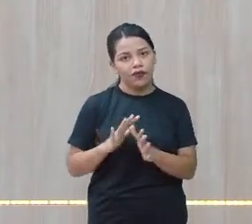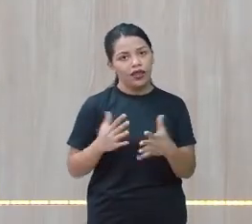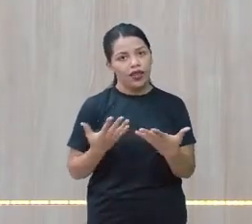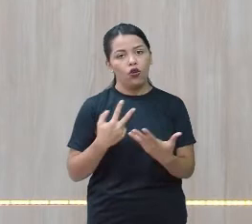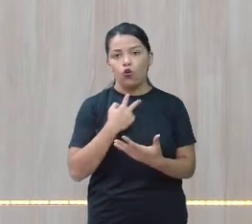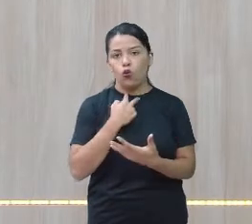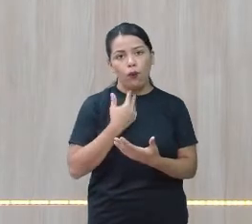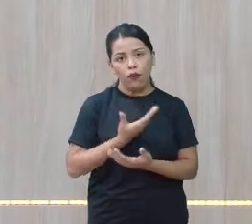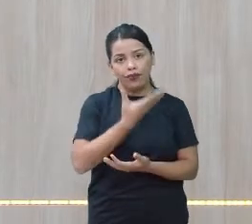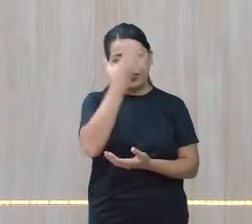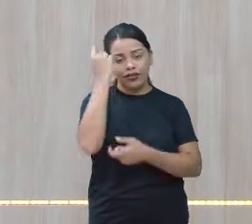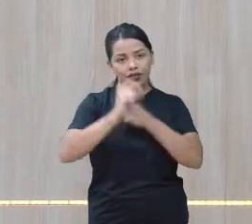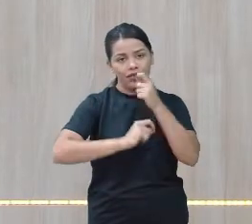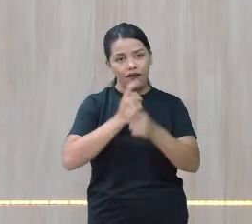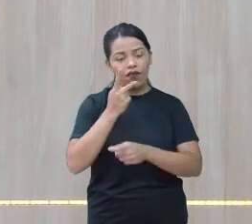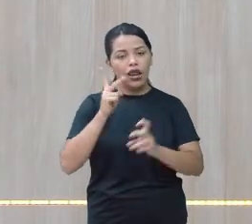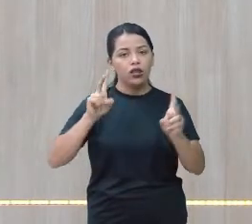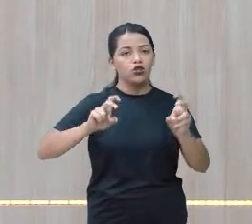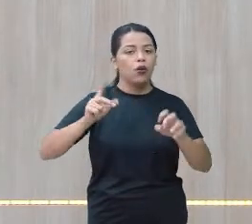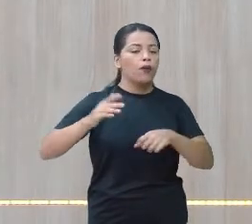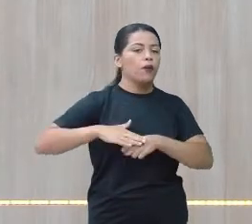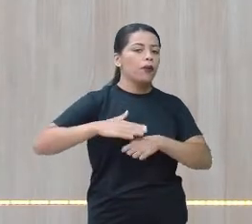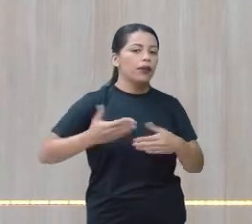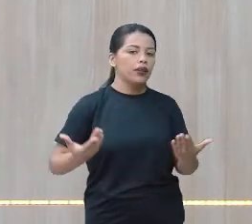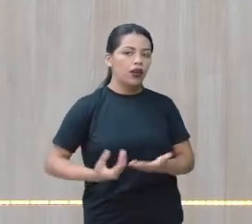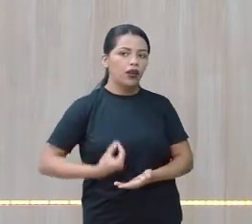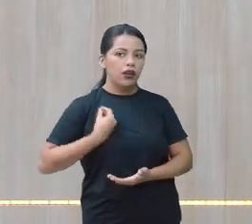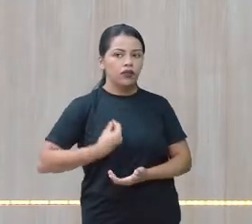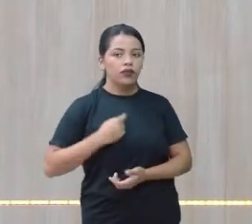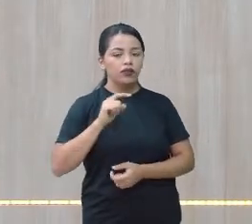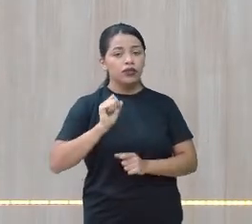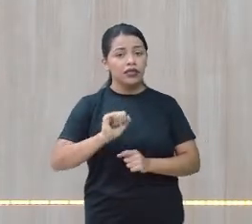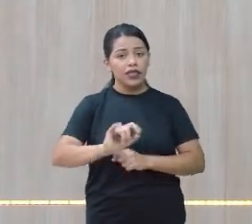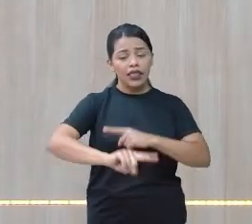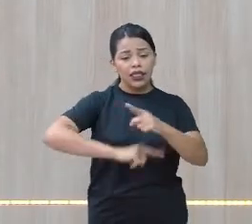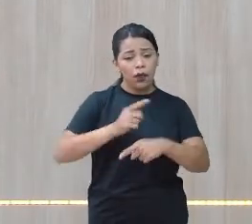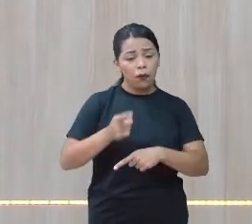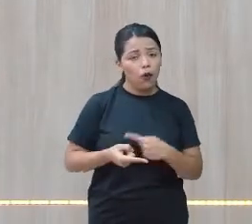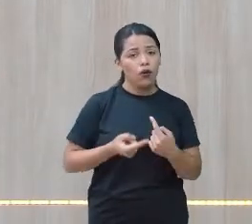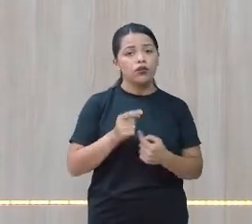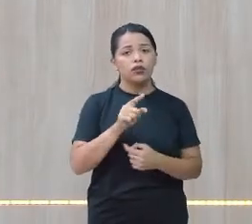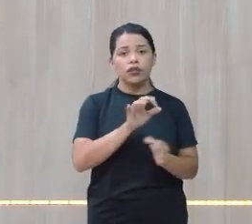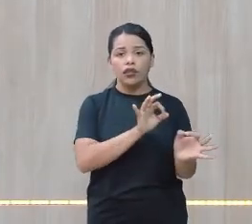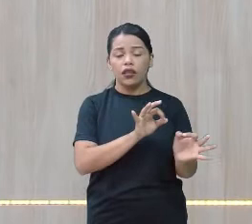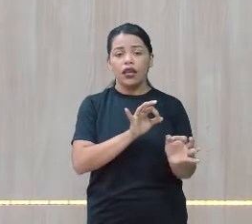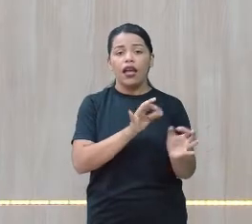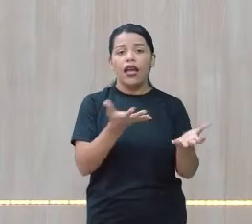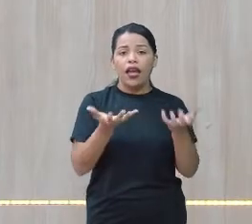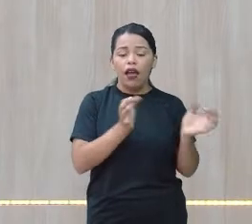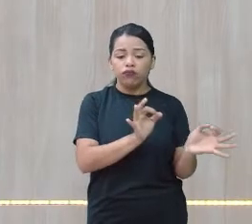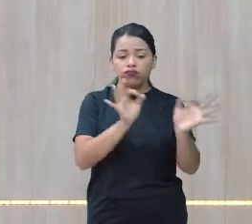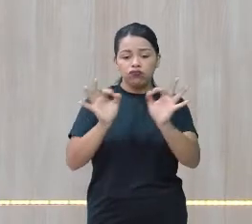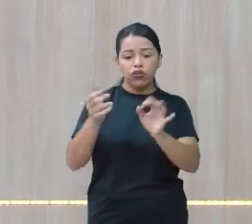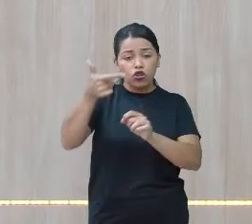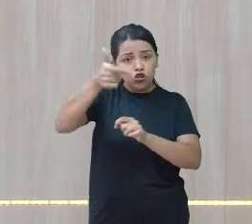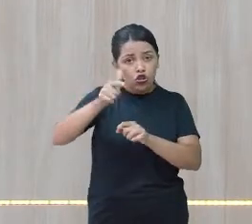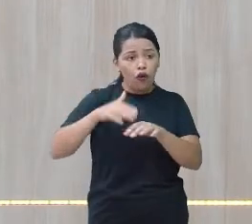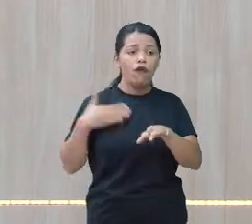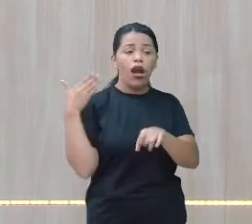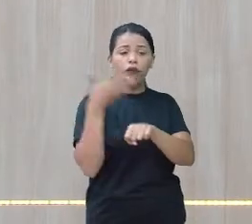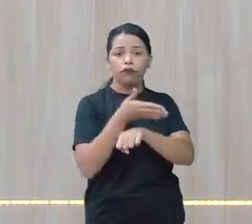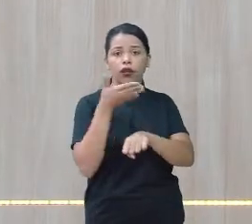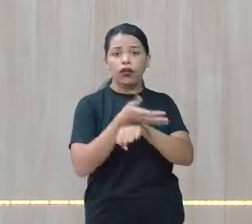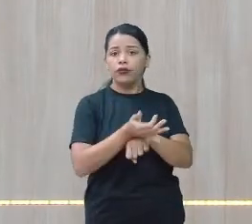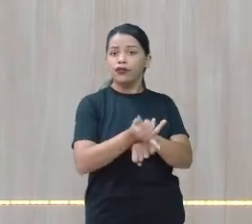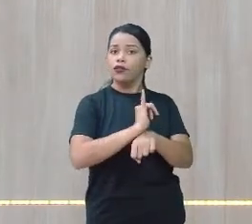de falar em relação a esse momento ao vivo, e quem depois quiser dar uma olhada, rever essa aula, vai lá no YouTube e